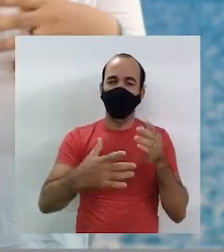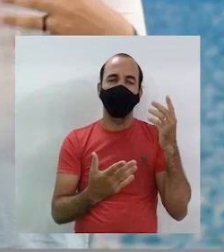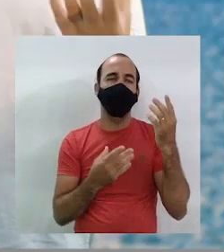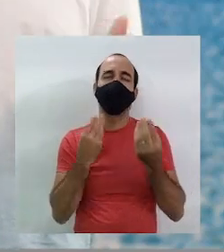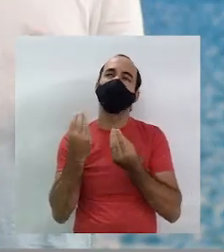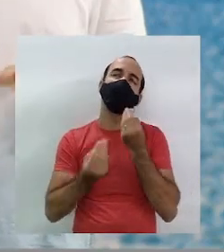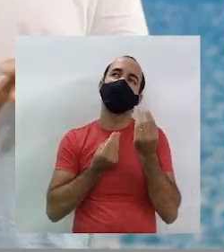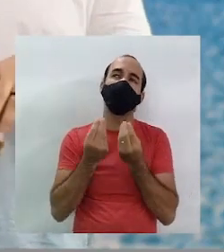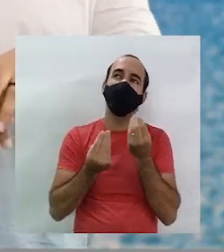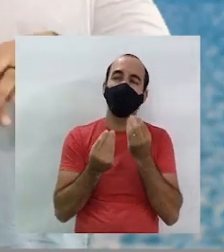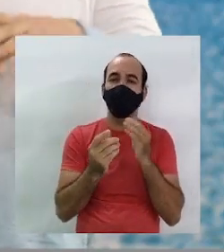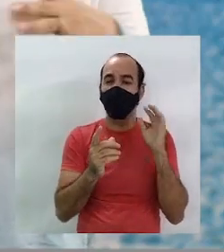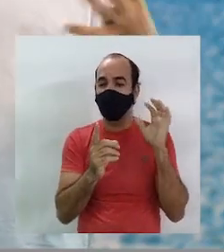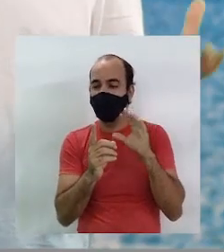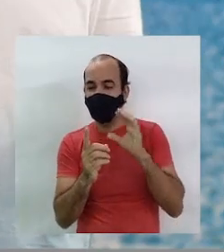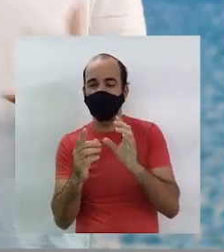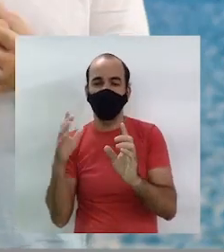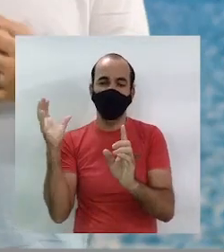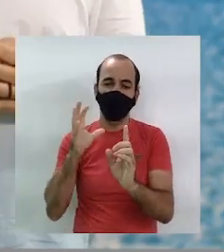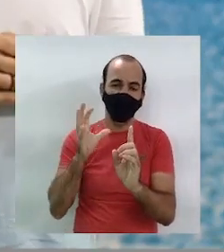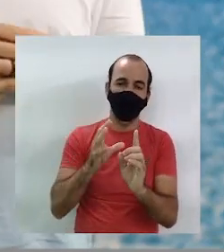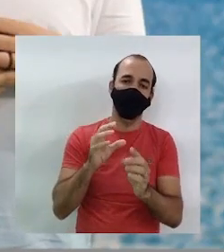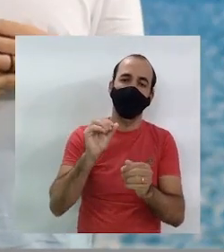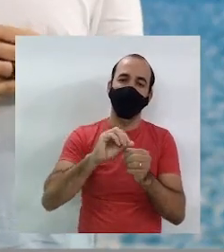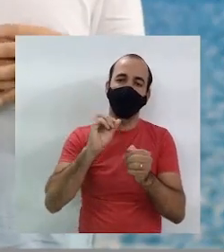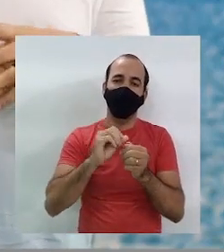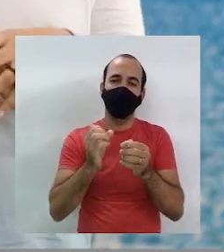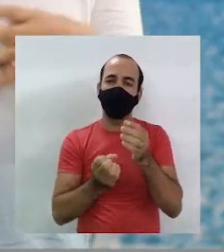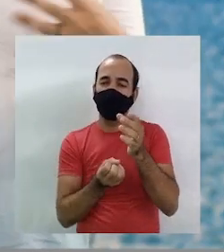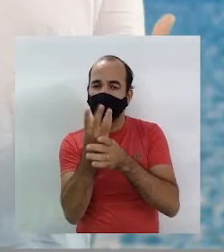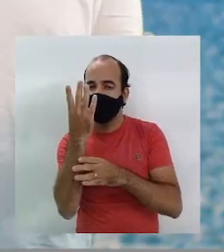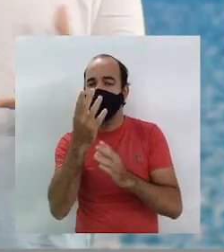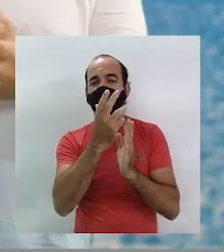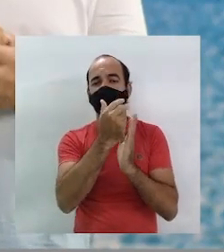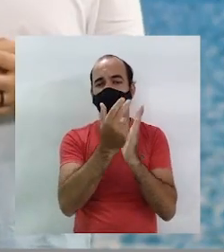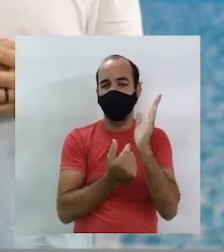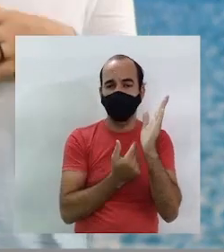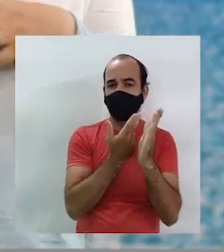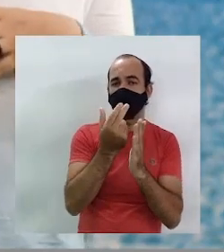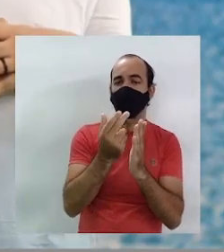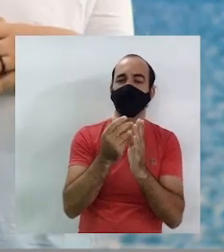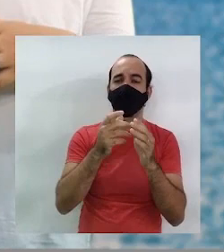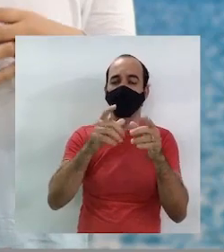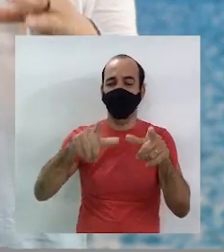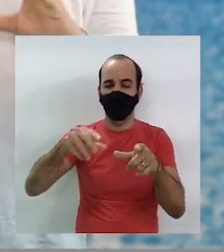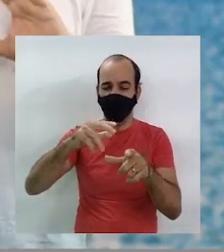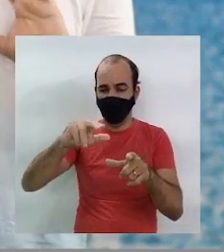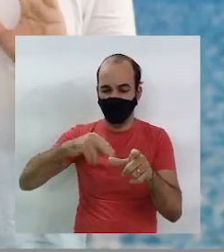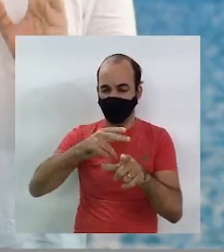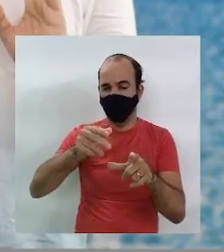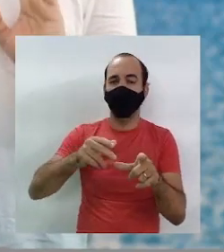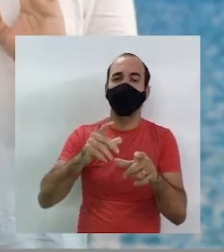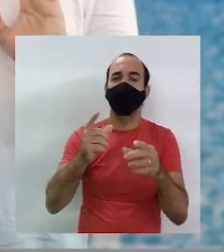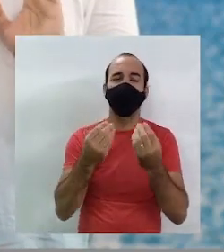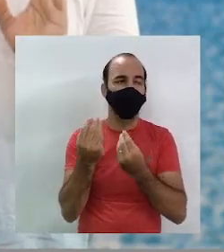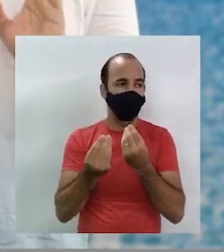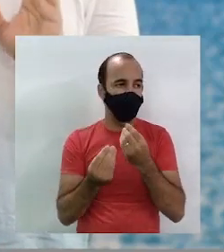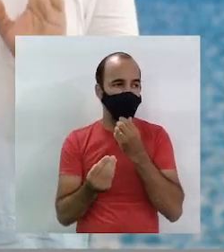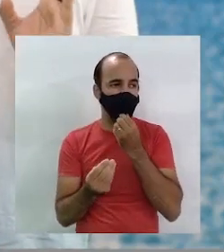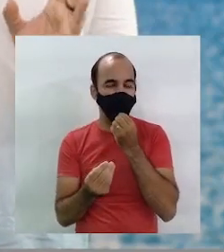que levaram Brenan a ter esse conceito, né, na sua arte. Então, eu